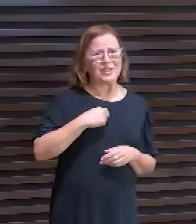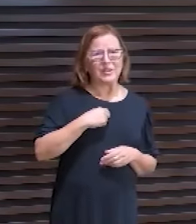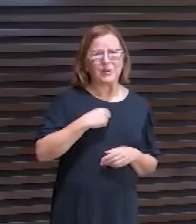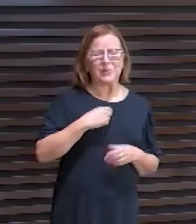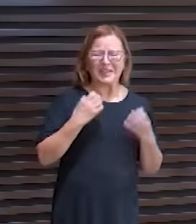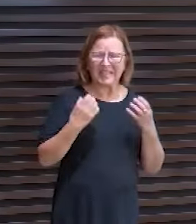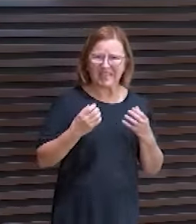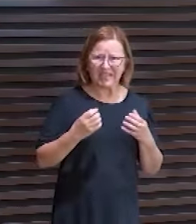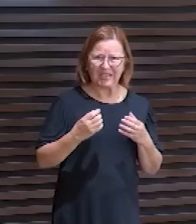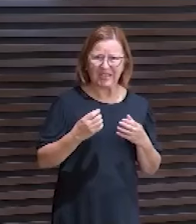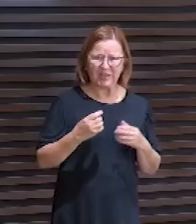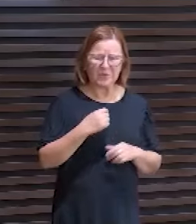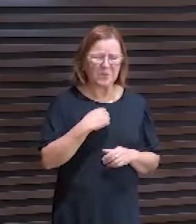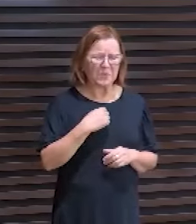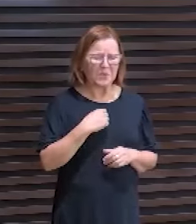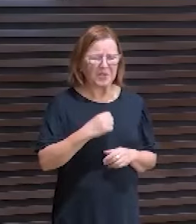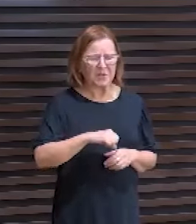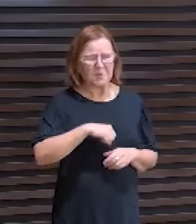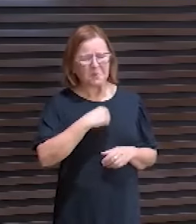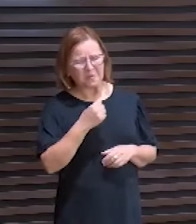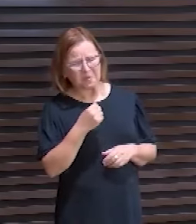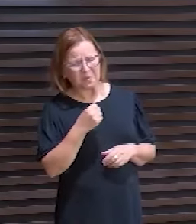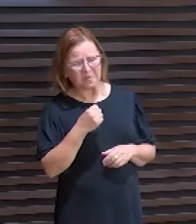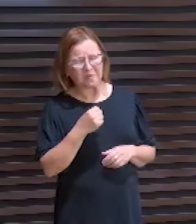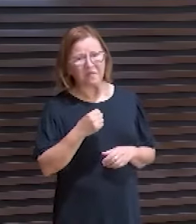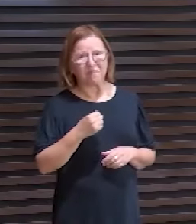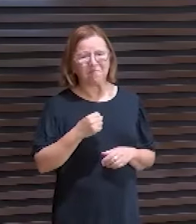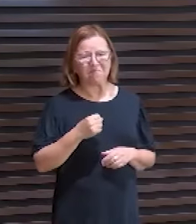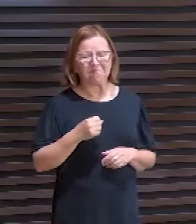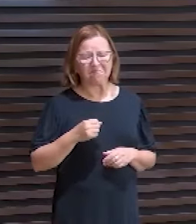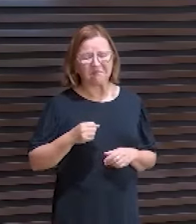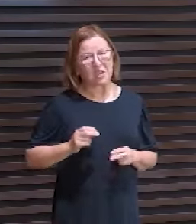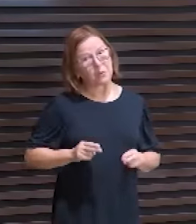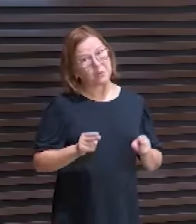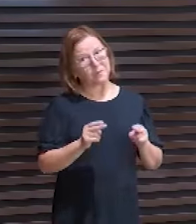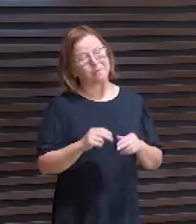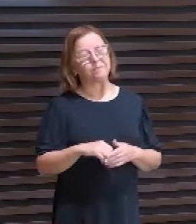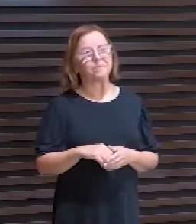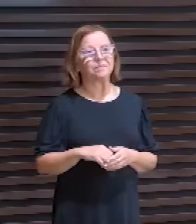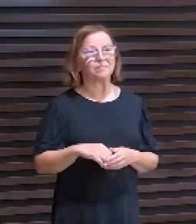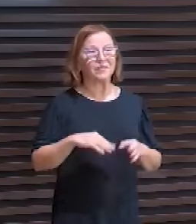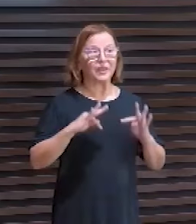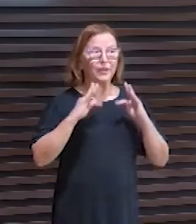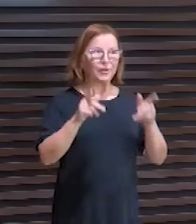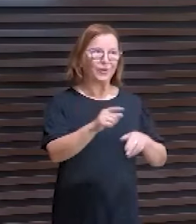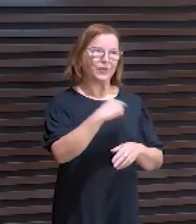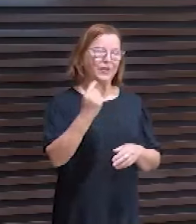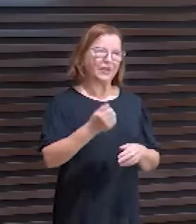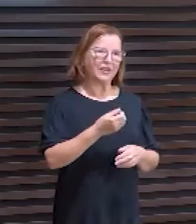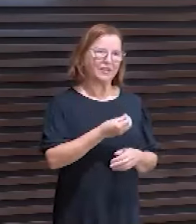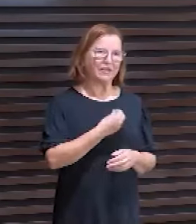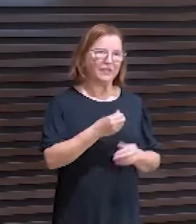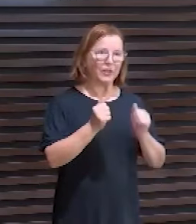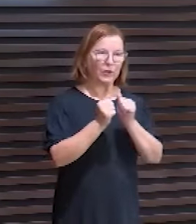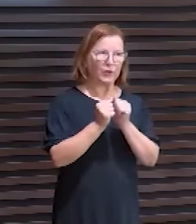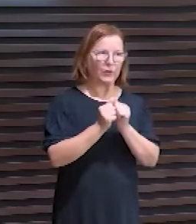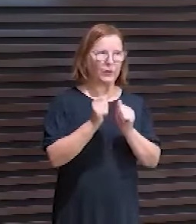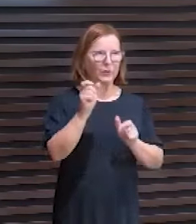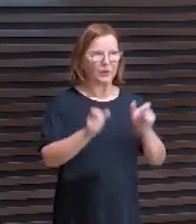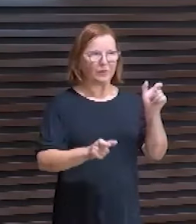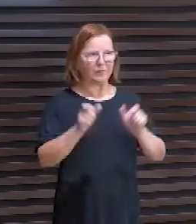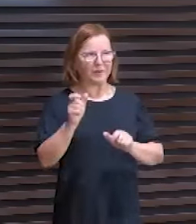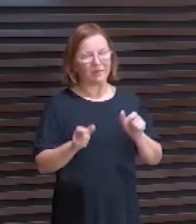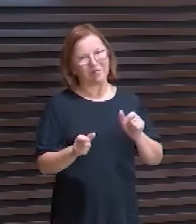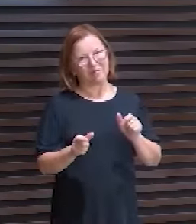por aí vai todos nós que convivemos com pessoas eu acho